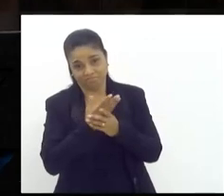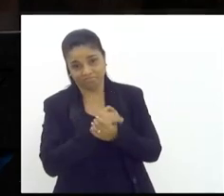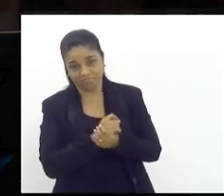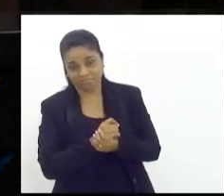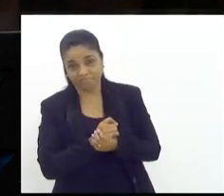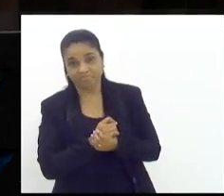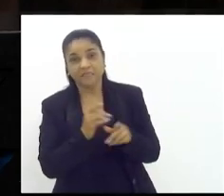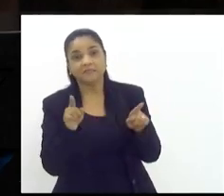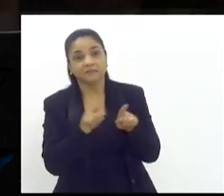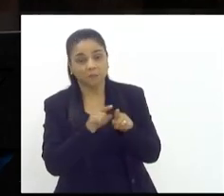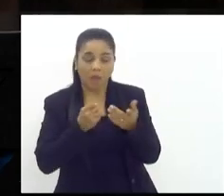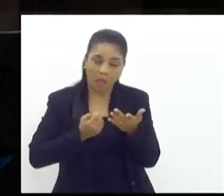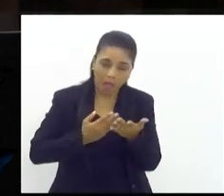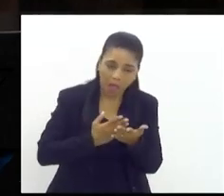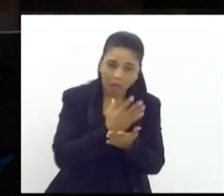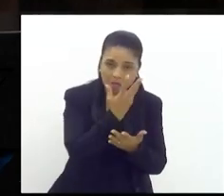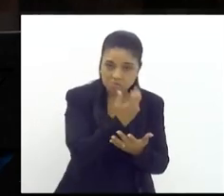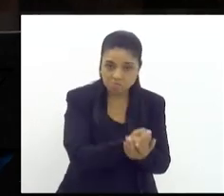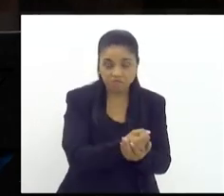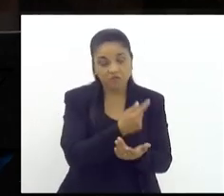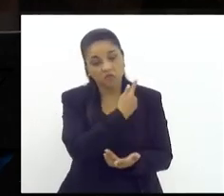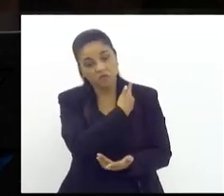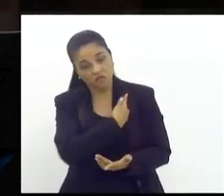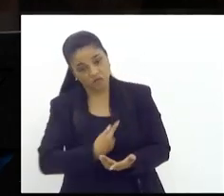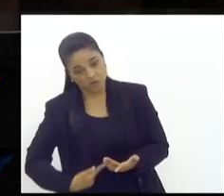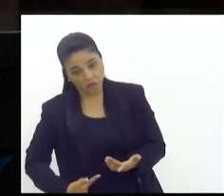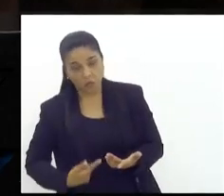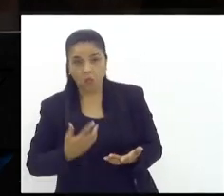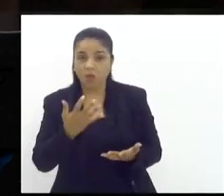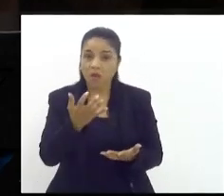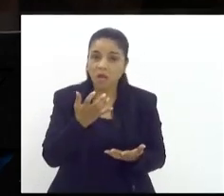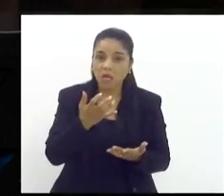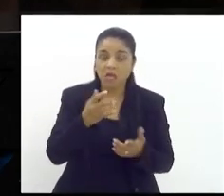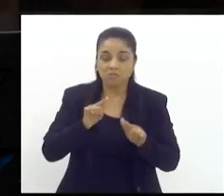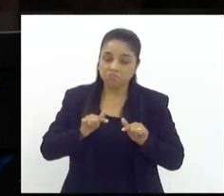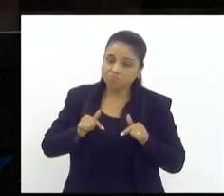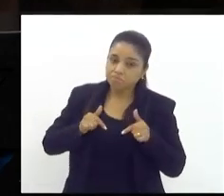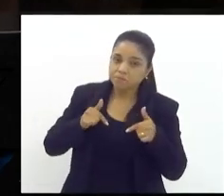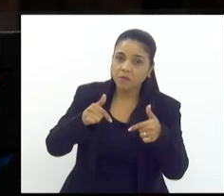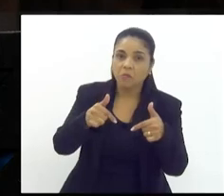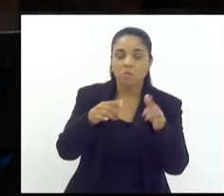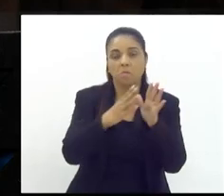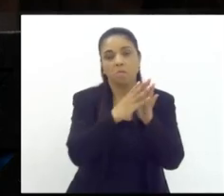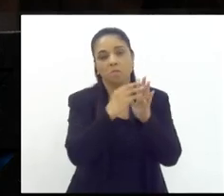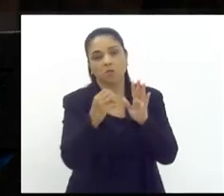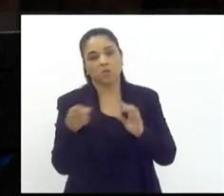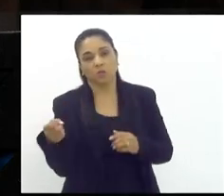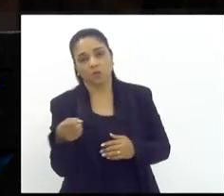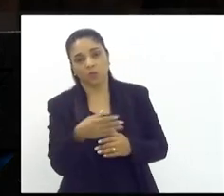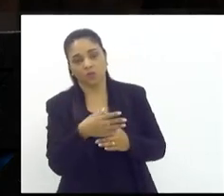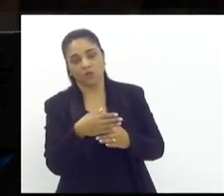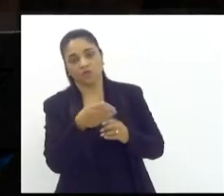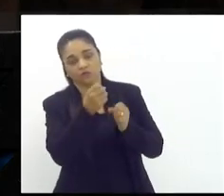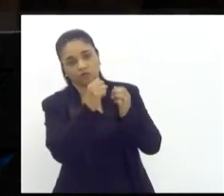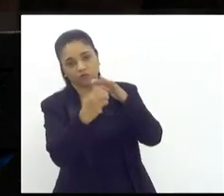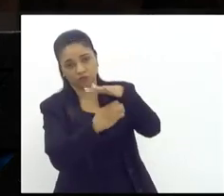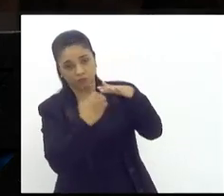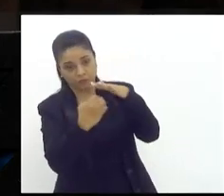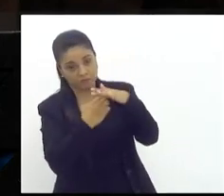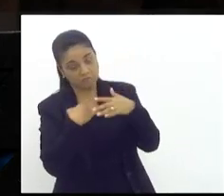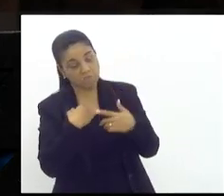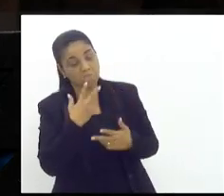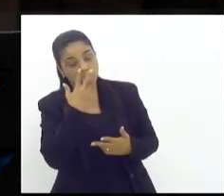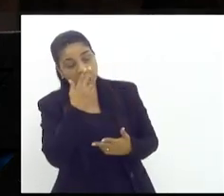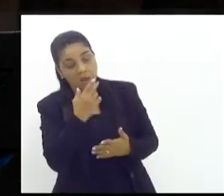que também foi aprovado basta o governador querer e implantar o novo de modelo de agência parece que o governador